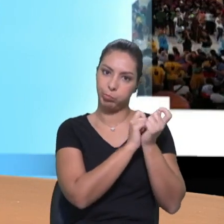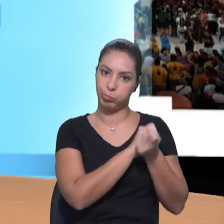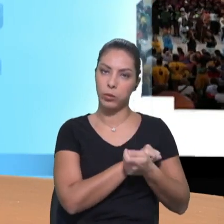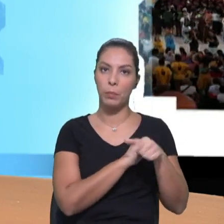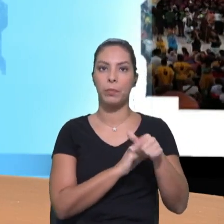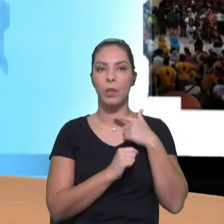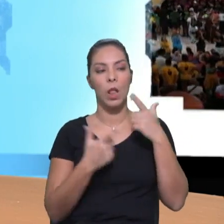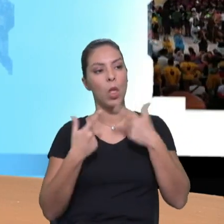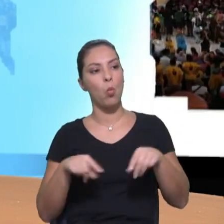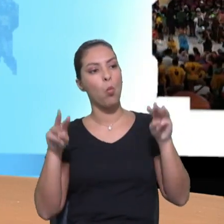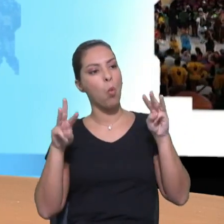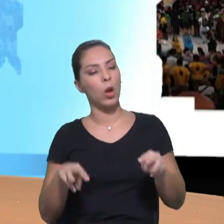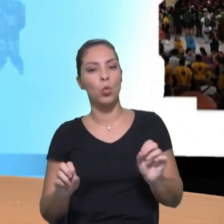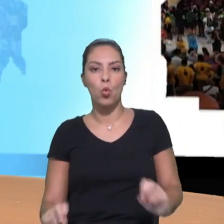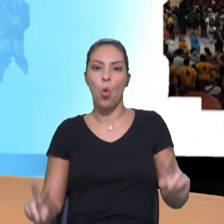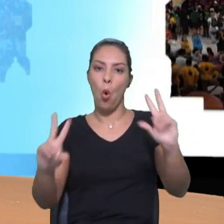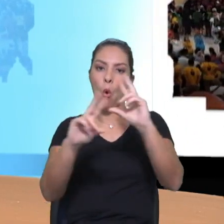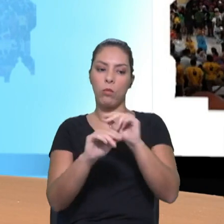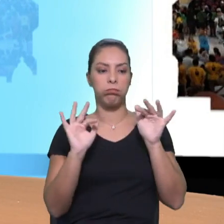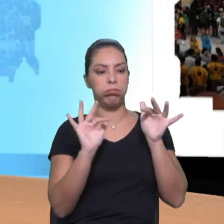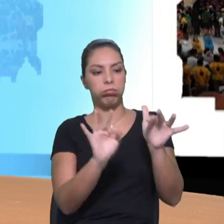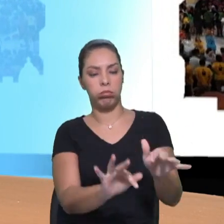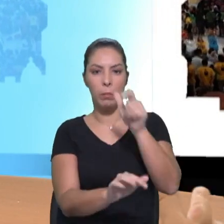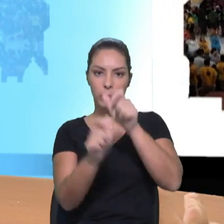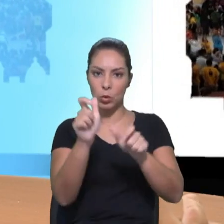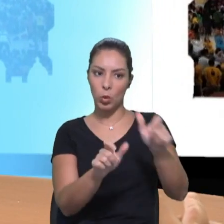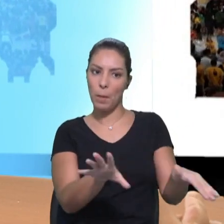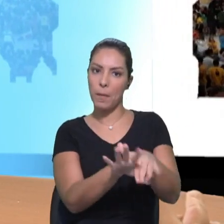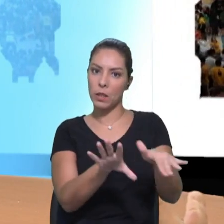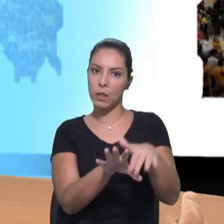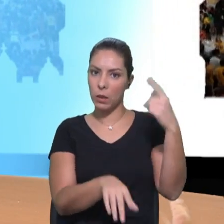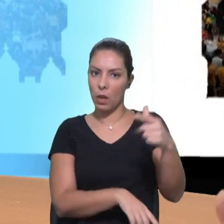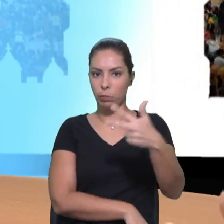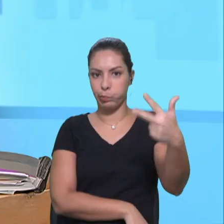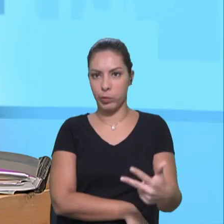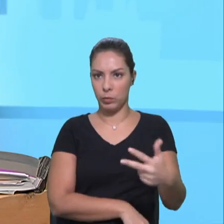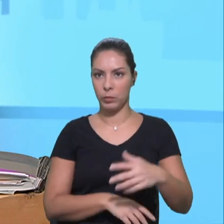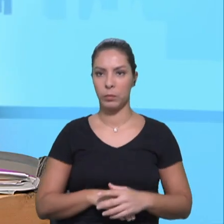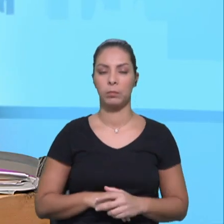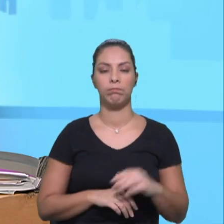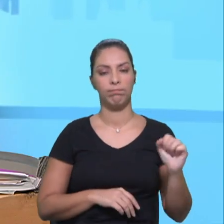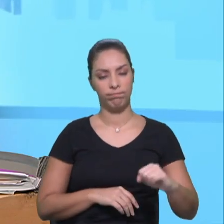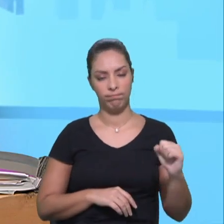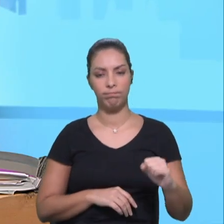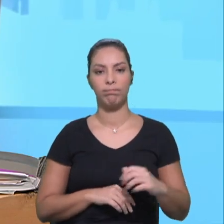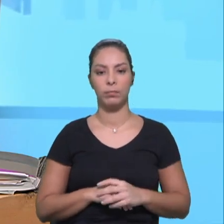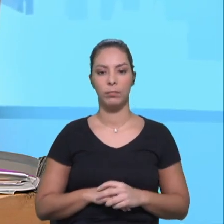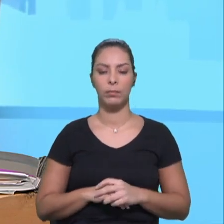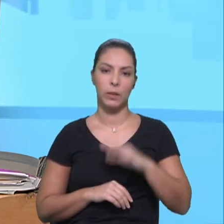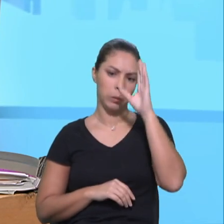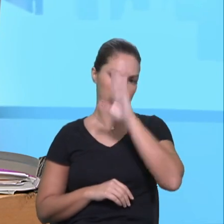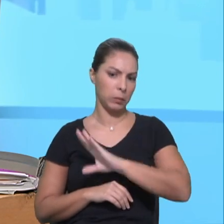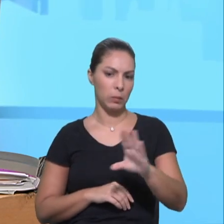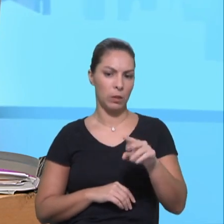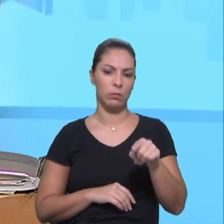novas linguagens, onde a comunidade participa de uma forma plena. Exatamente. Nós, sabendo que esse não é